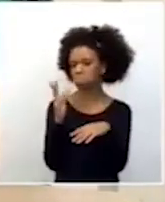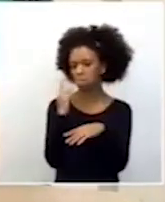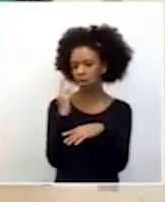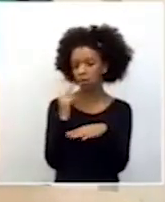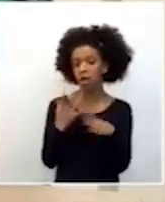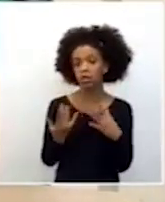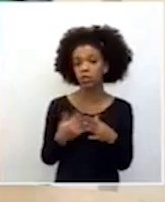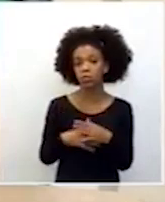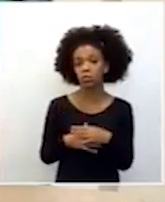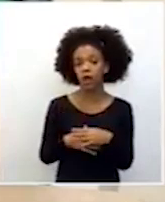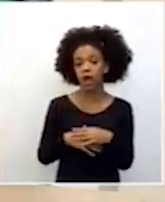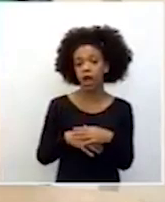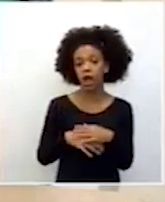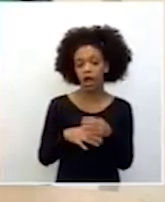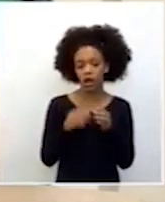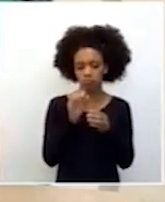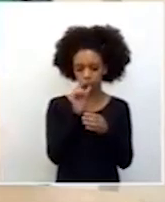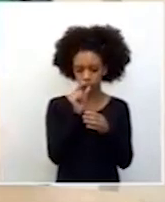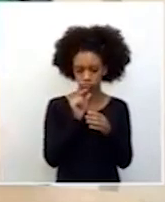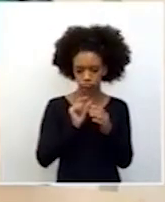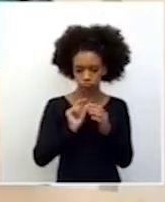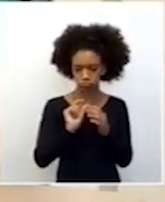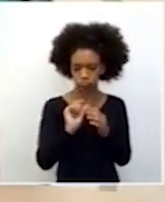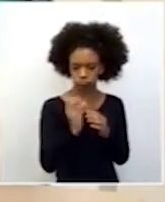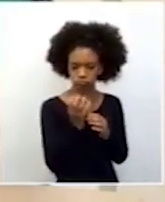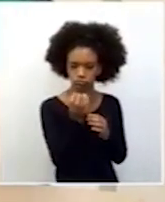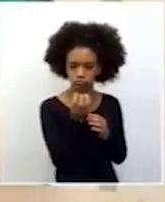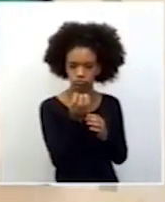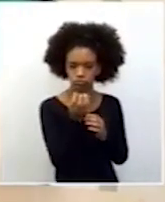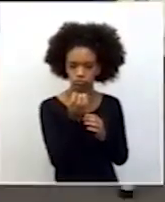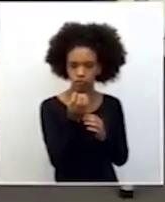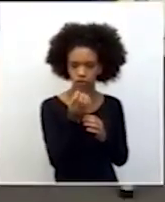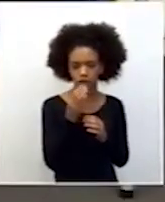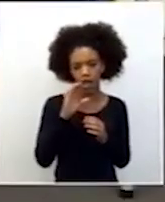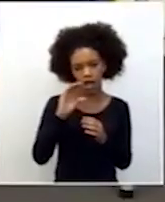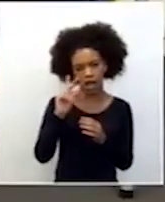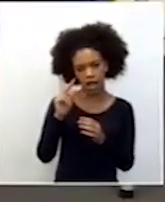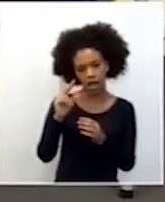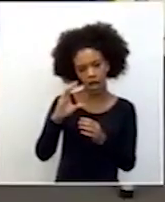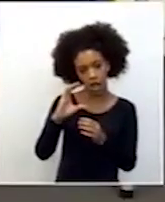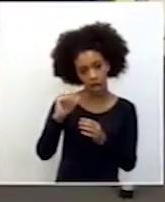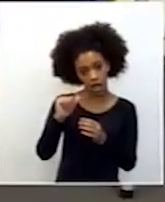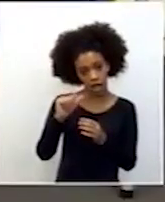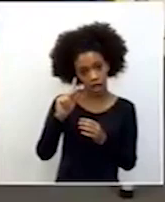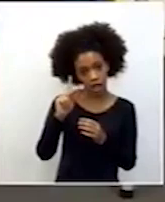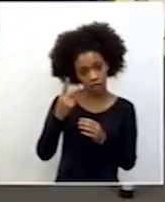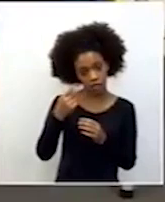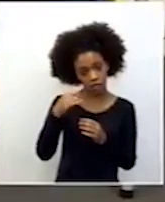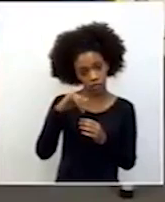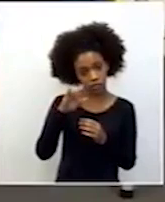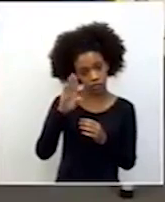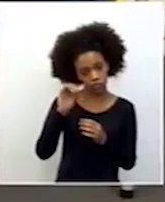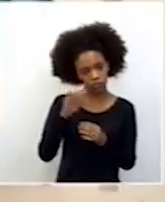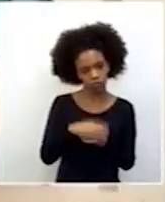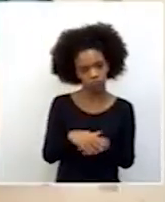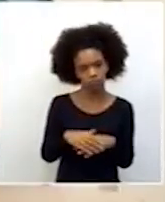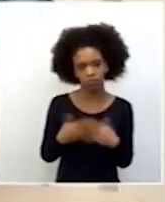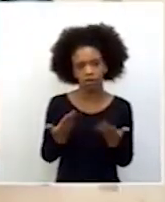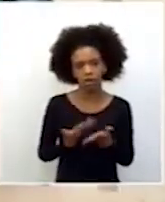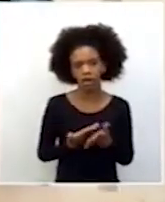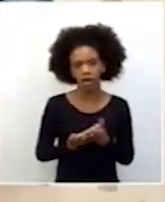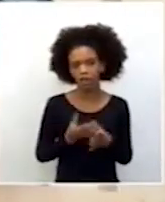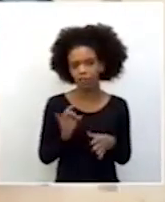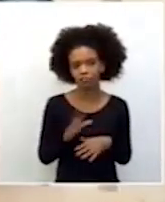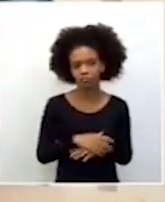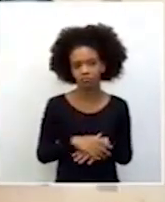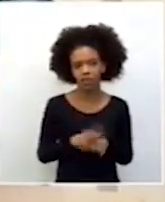um cachimbo. Um cachimbo. Já viu? Conheço, Sabe. Conheço. Aí, olha só, eu coloco a aula de hoje, gente, é sobre esse texto.